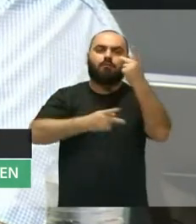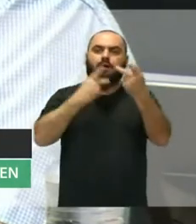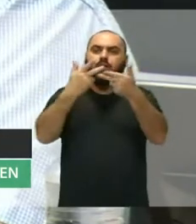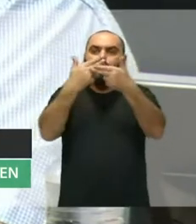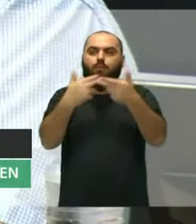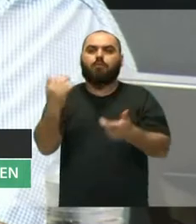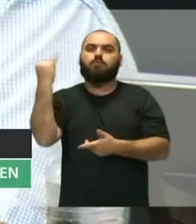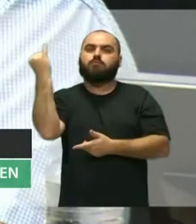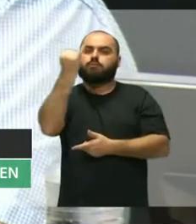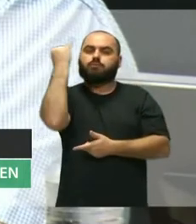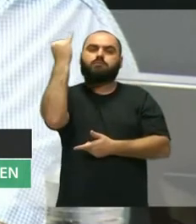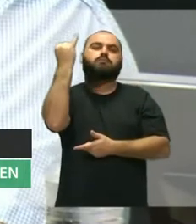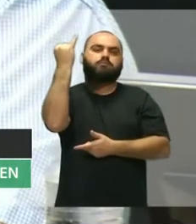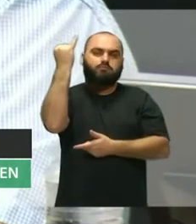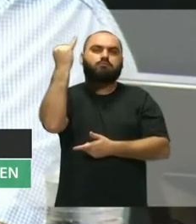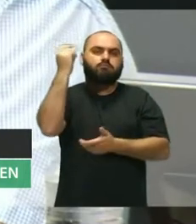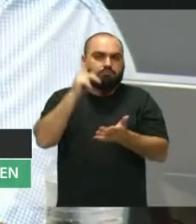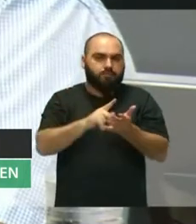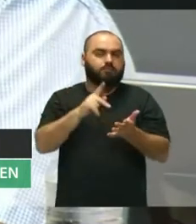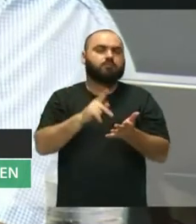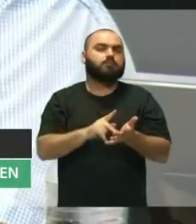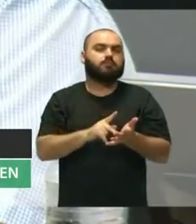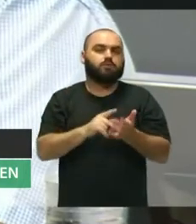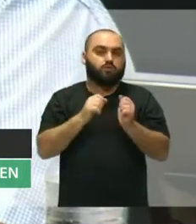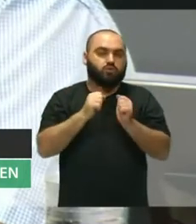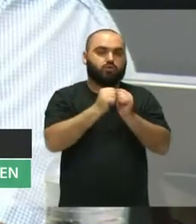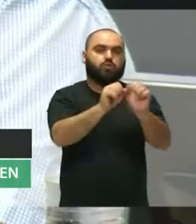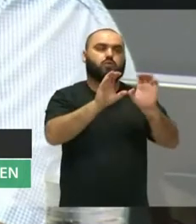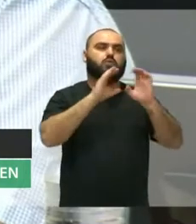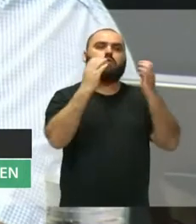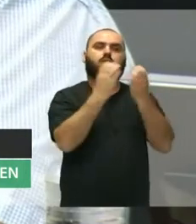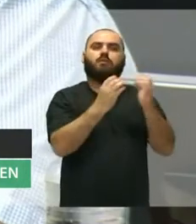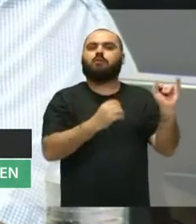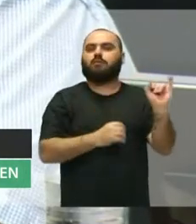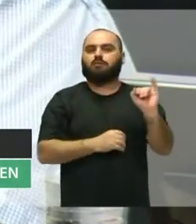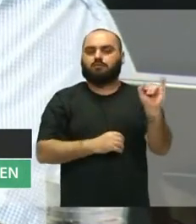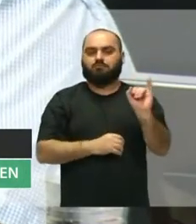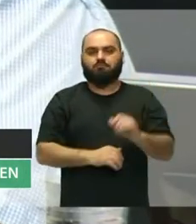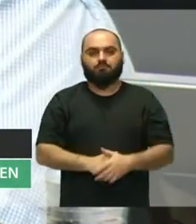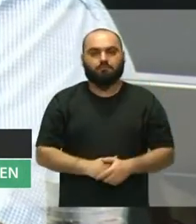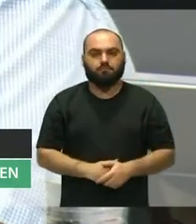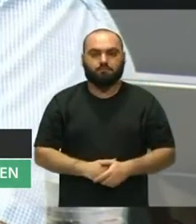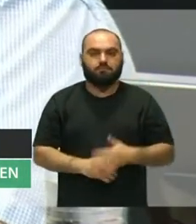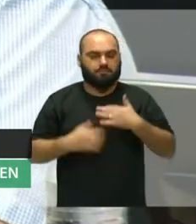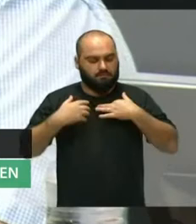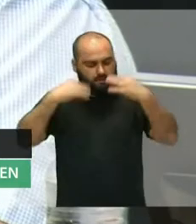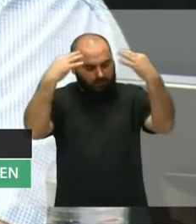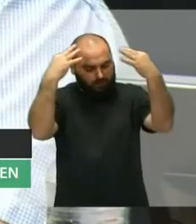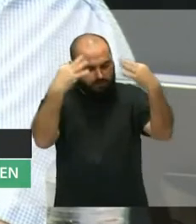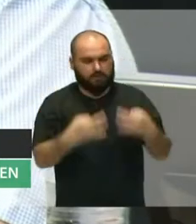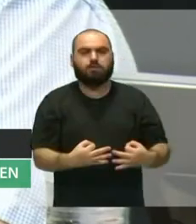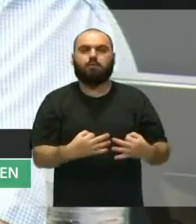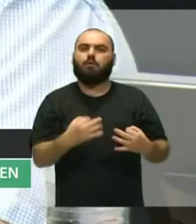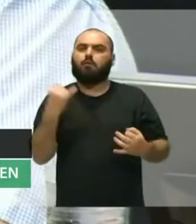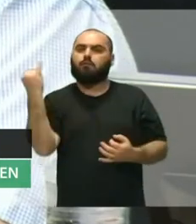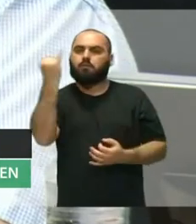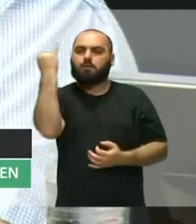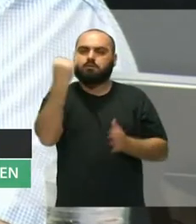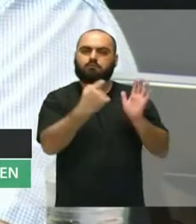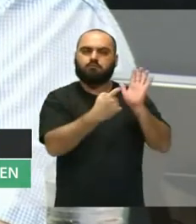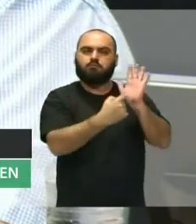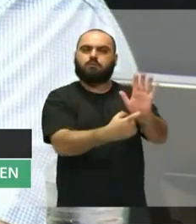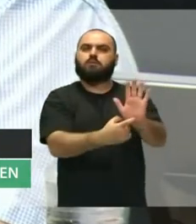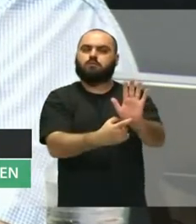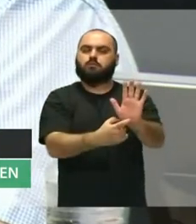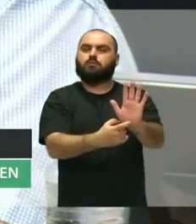sua importância junto à comunidade de Itajaí. Tenho certeza que os dados apresentados aqui,